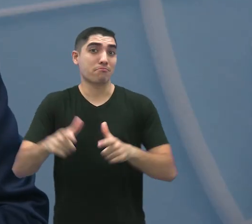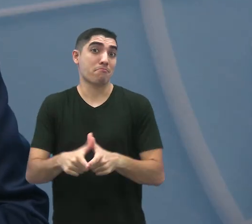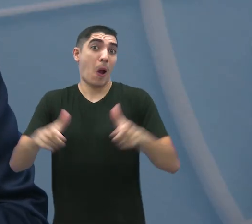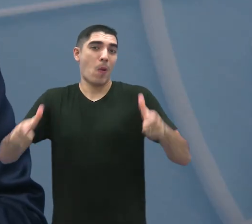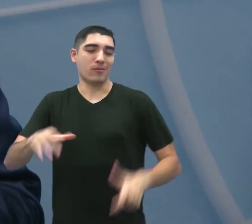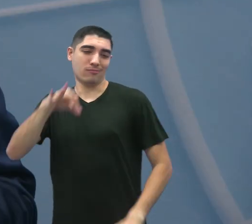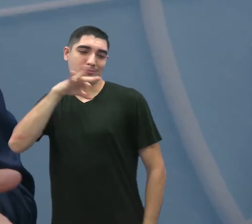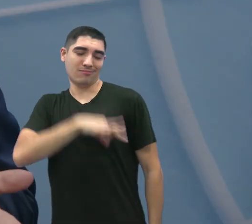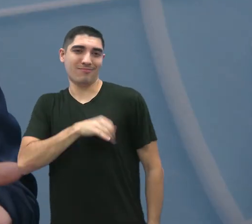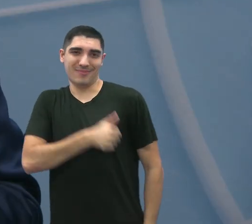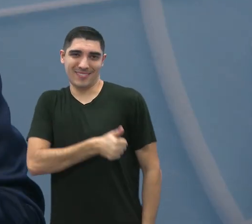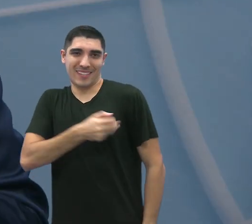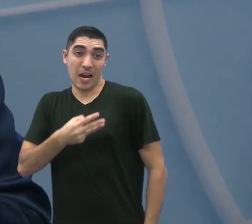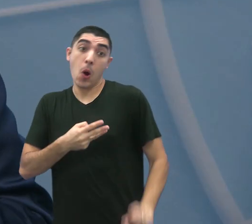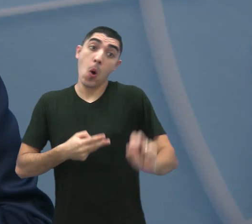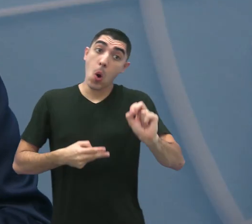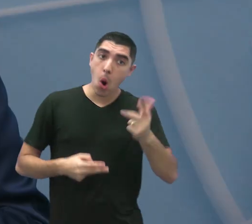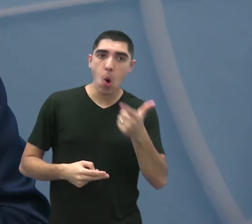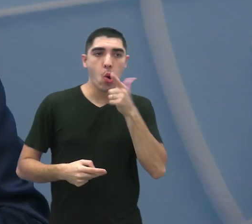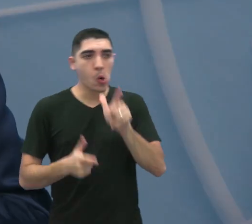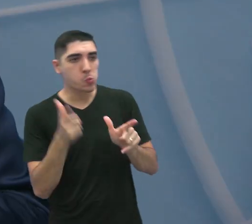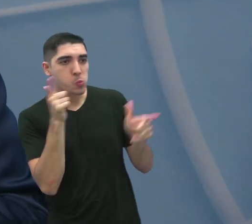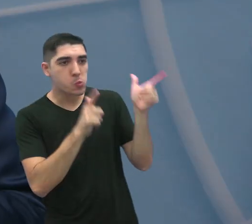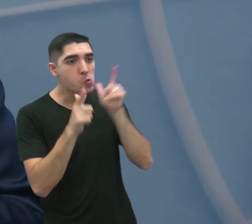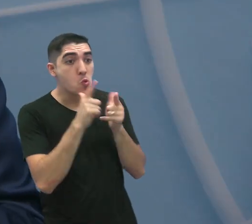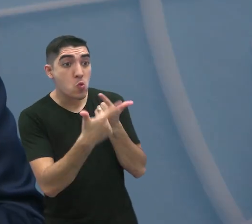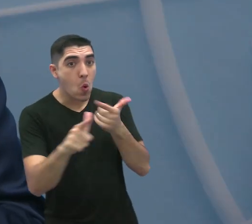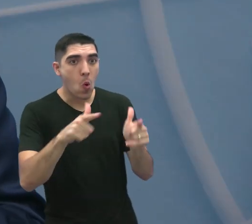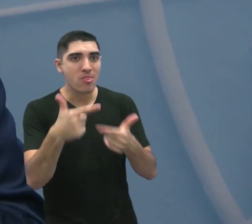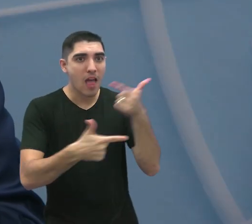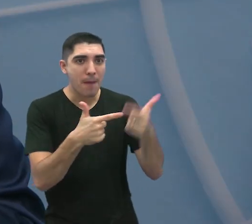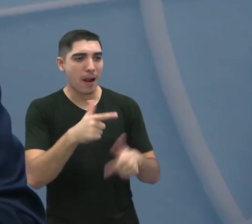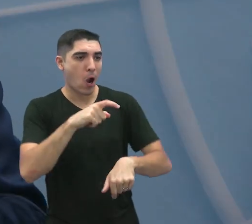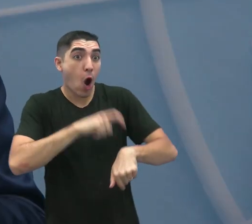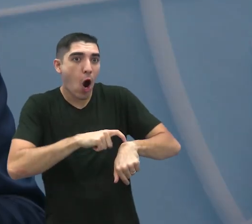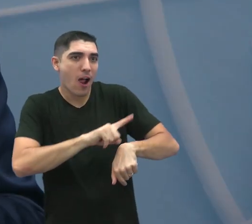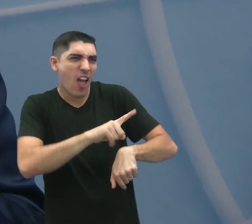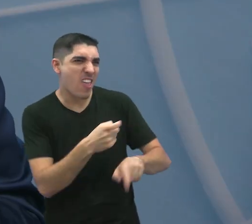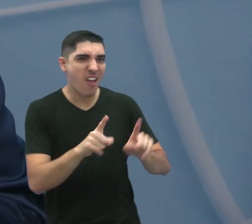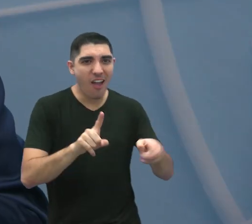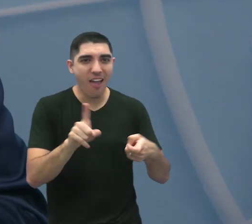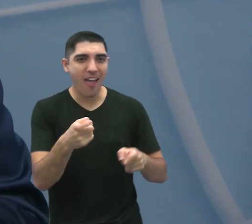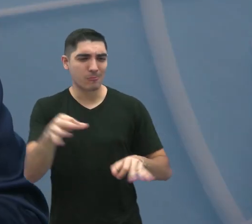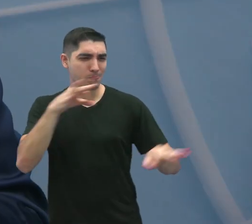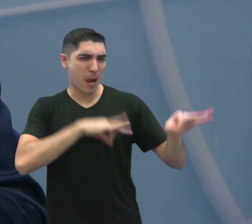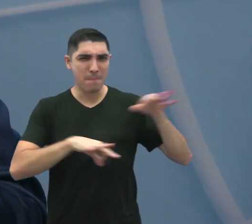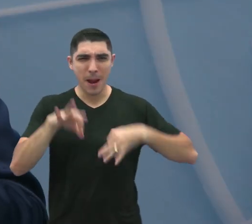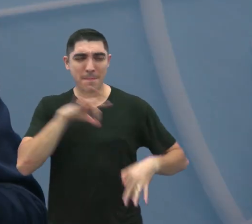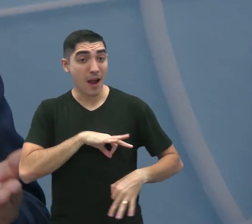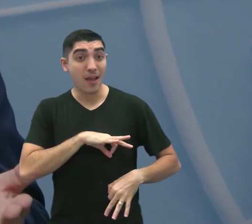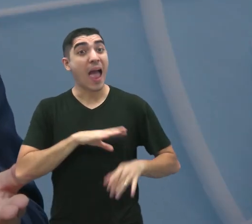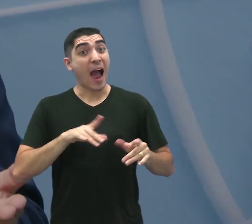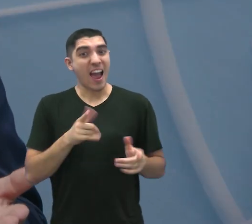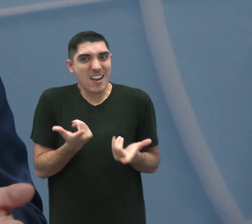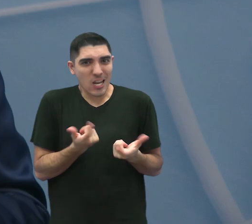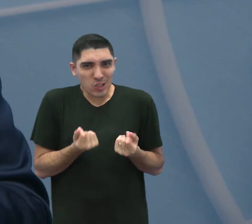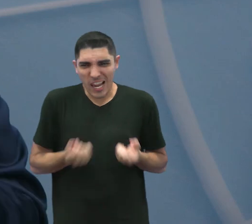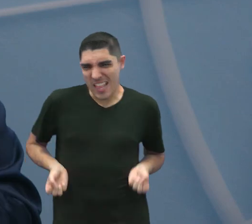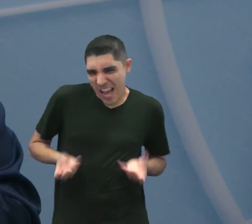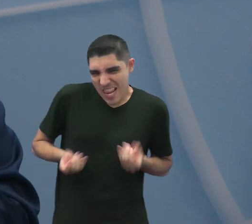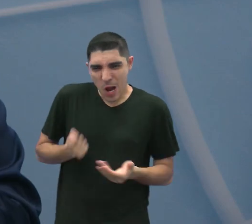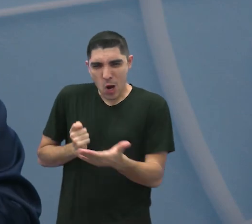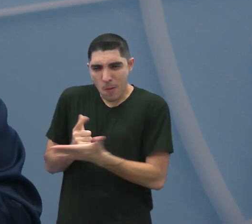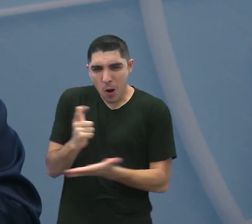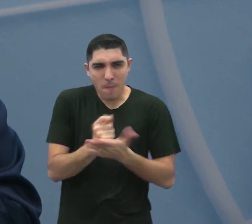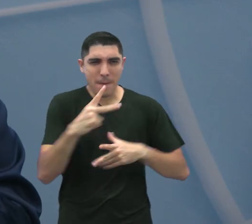salário ou uma renda extra, né? E é tentador, gente, gastar tudo em presentes, nas festas, né? Mas